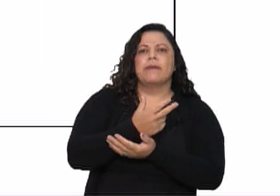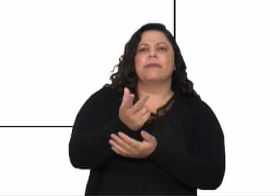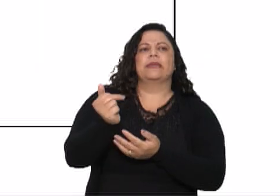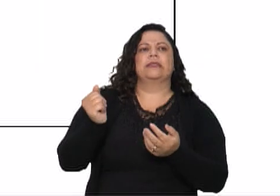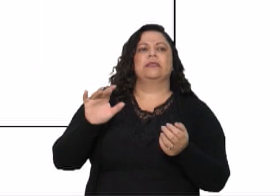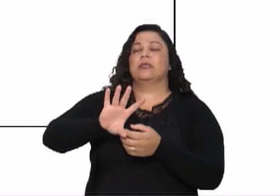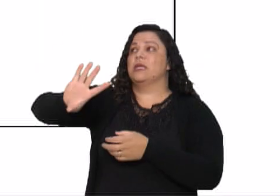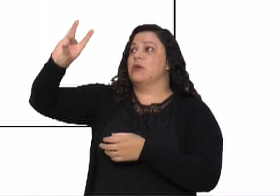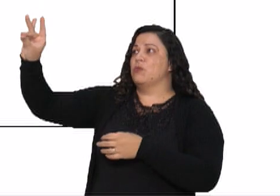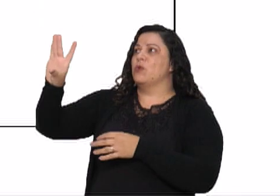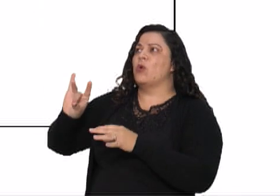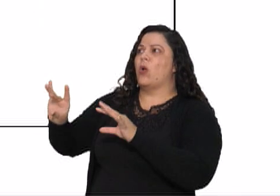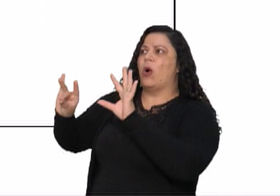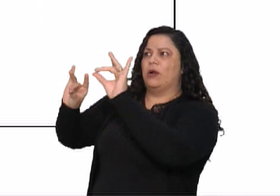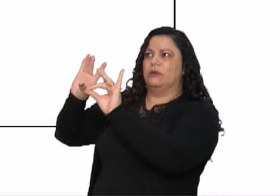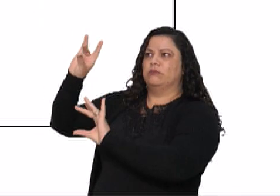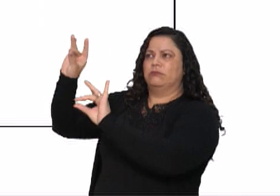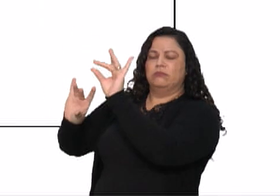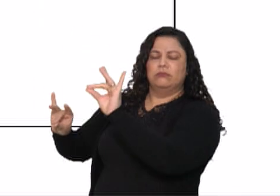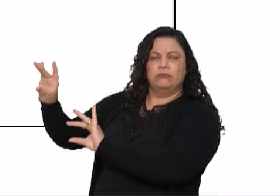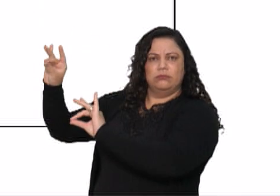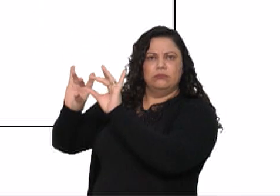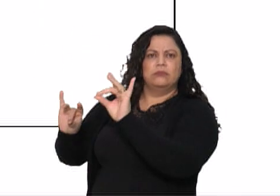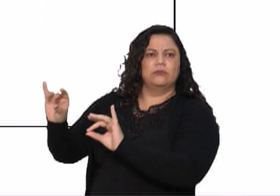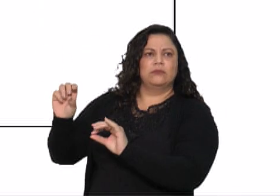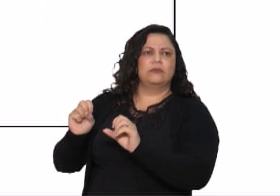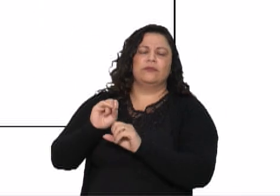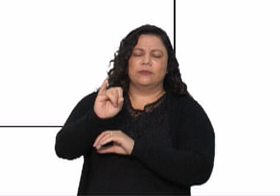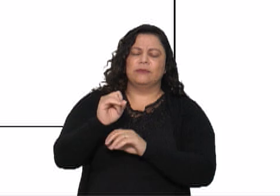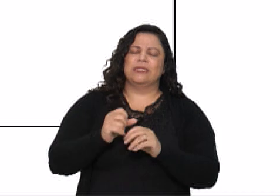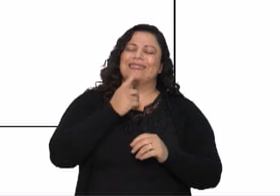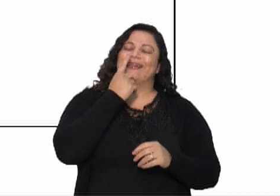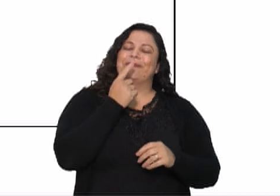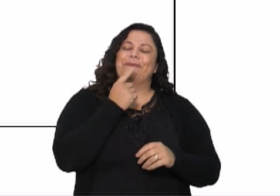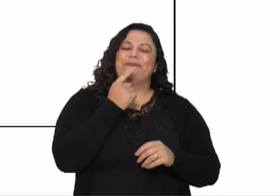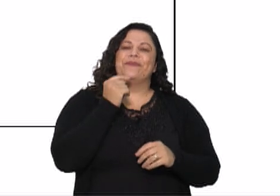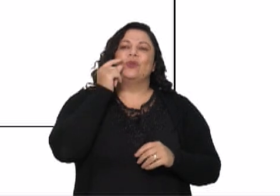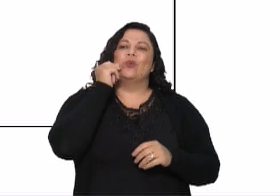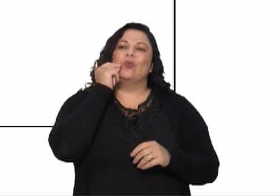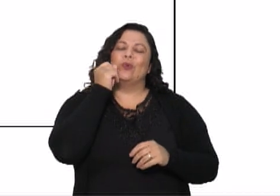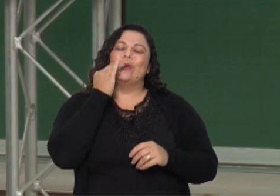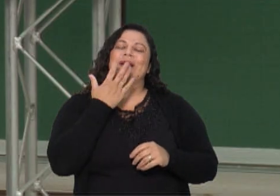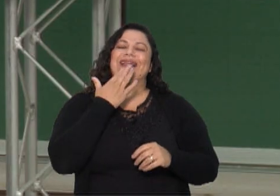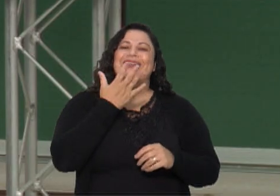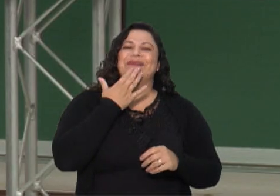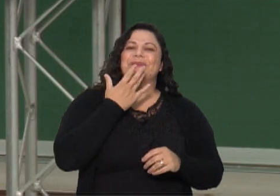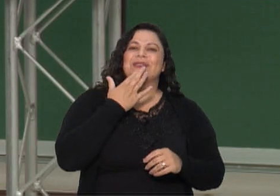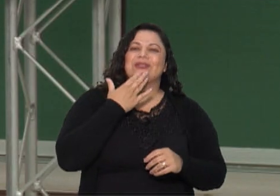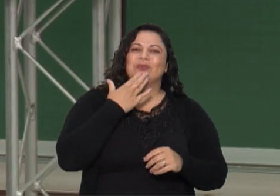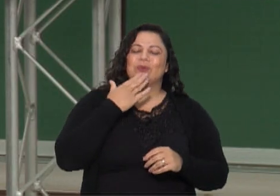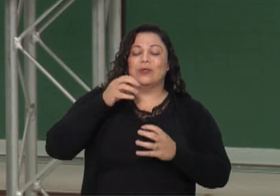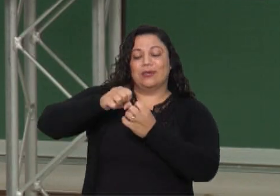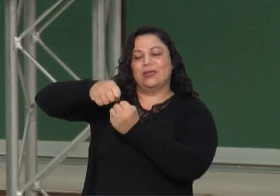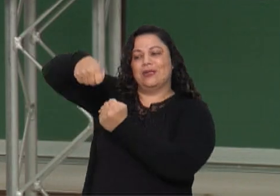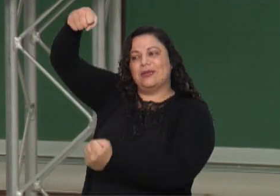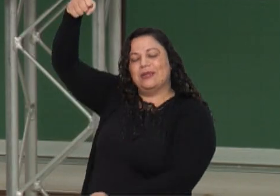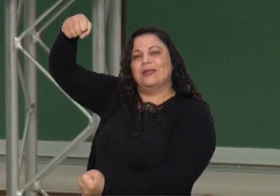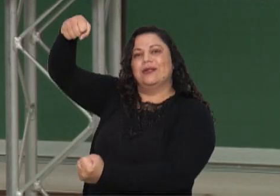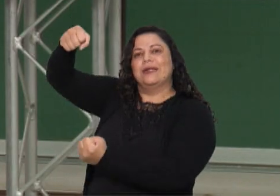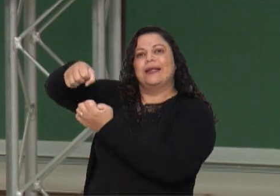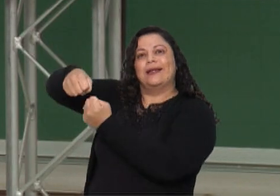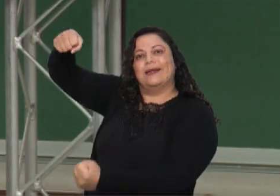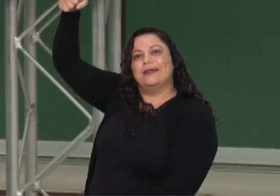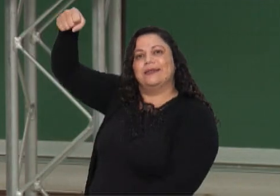as imagens e, se precisar, de acabamento com lápis de cor. Então, pessoal, você vai pegar aquela cartolina que está lá